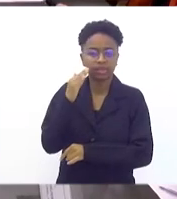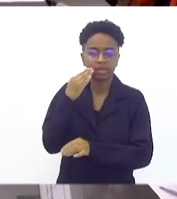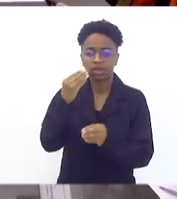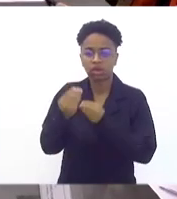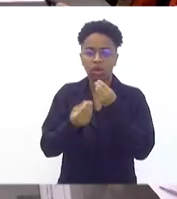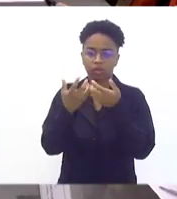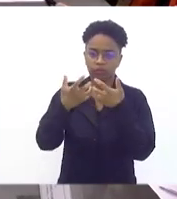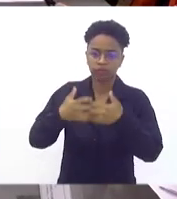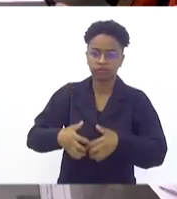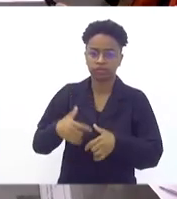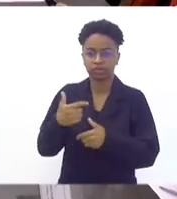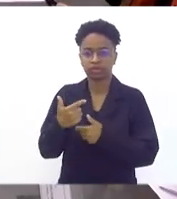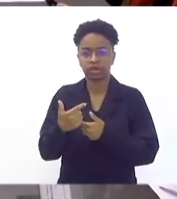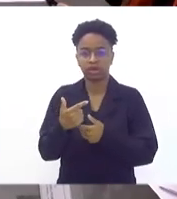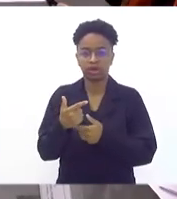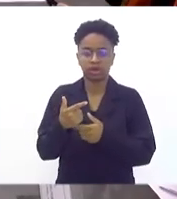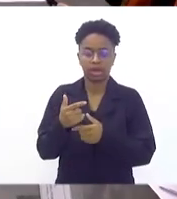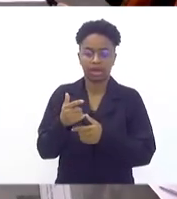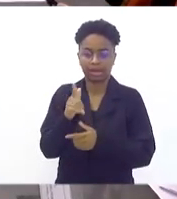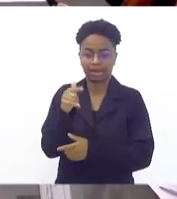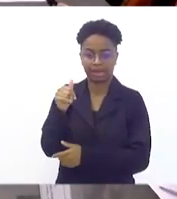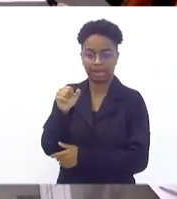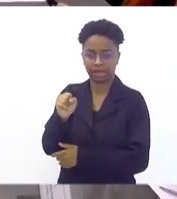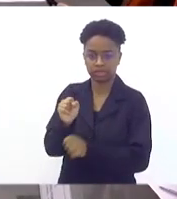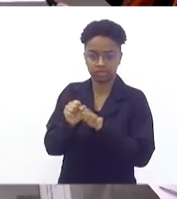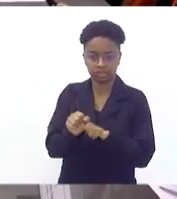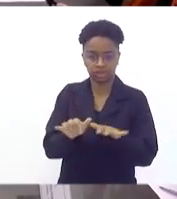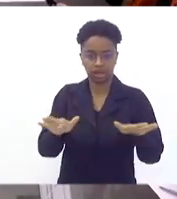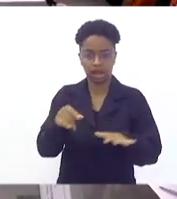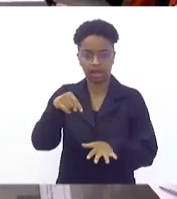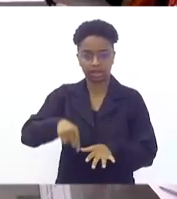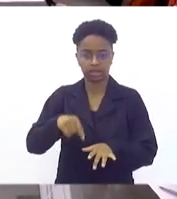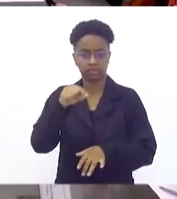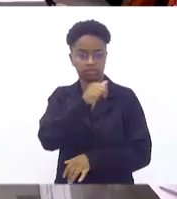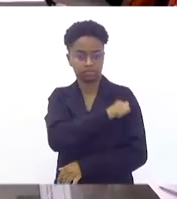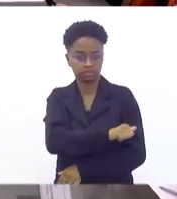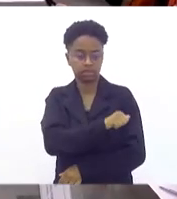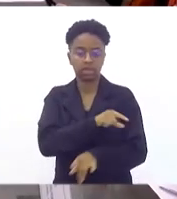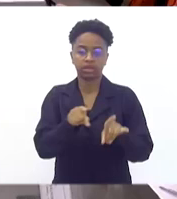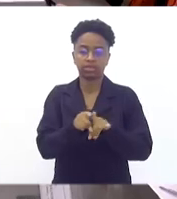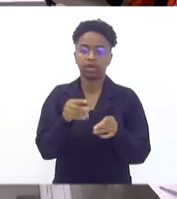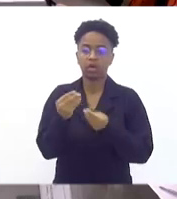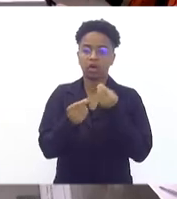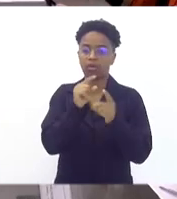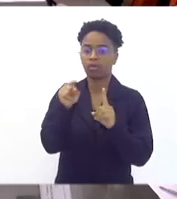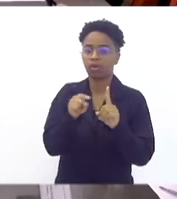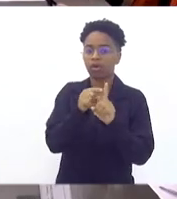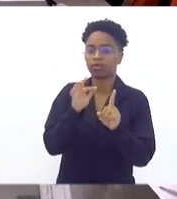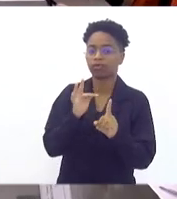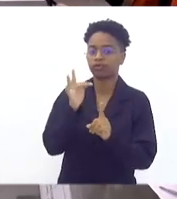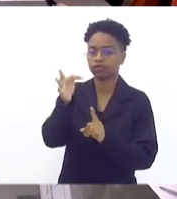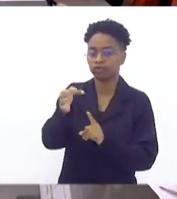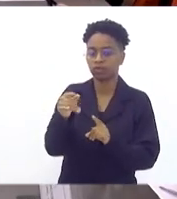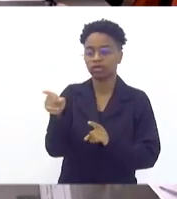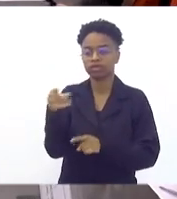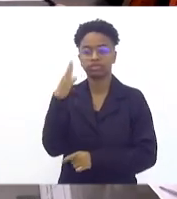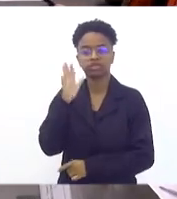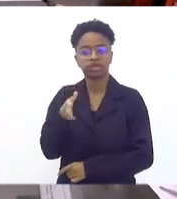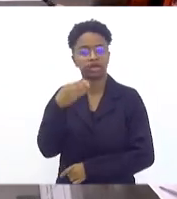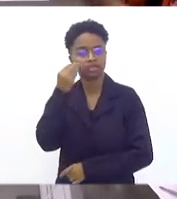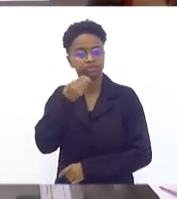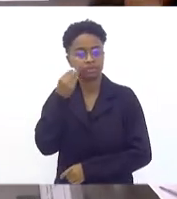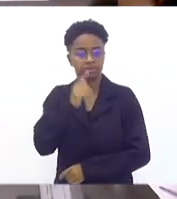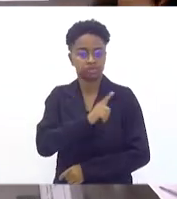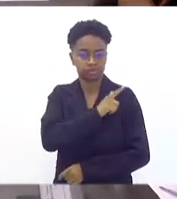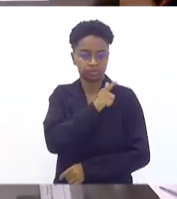o serviço de gás no Rio de Janeiro e as perspectivas Para o Futuro além disso a sua experiência como gestor e como deputado federal